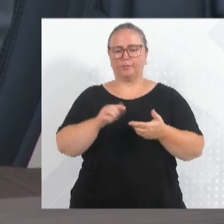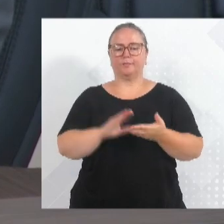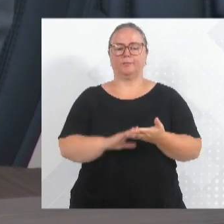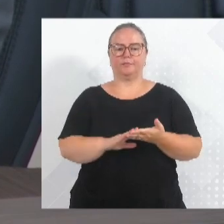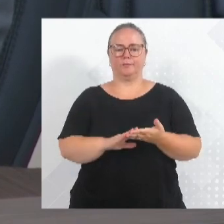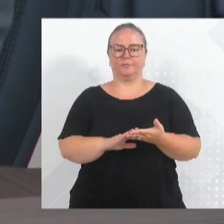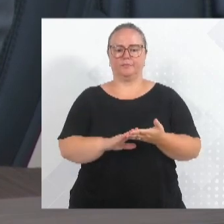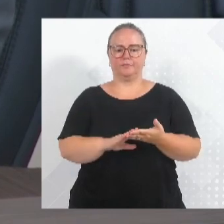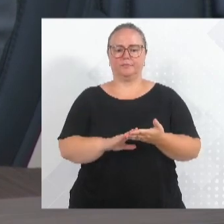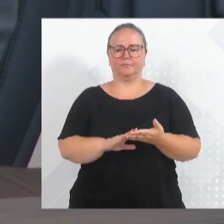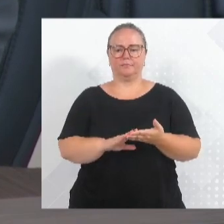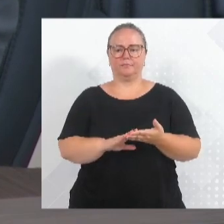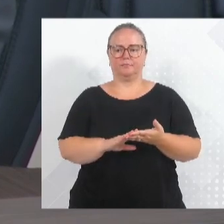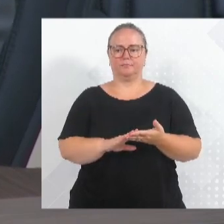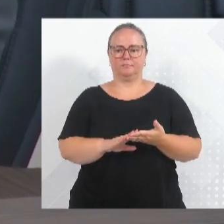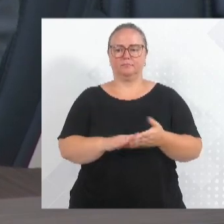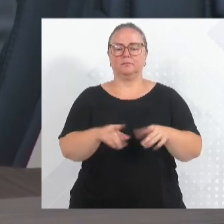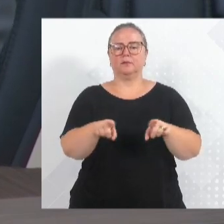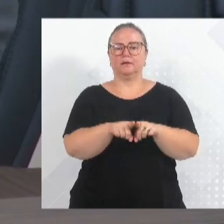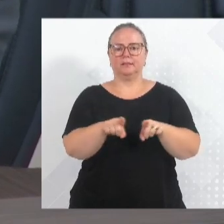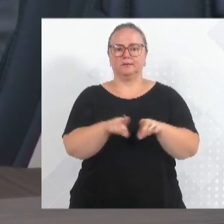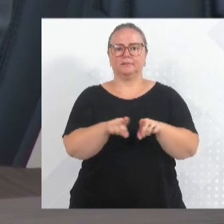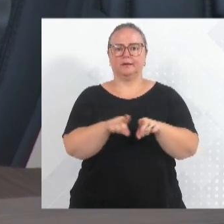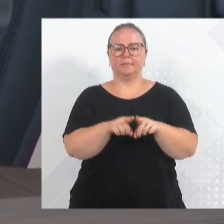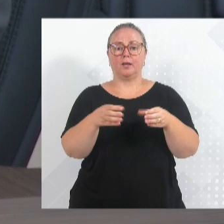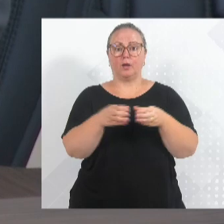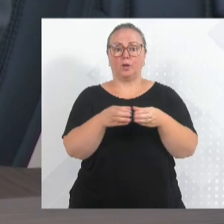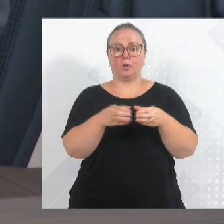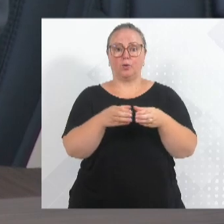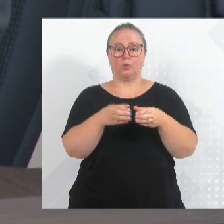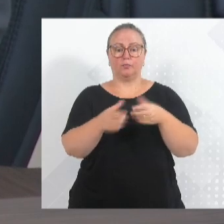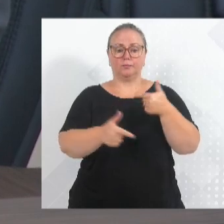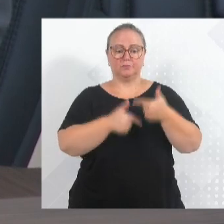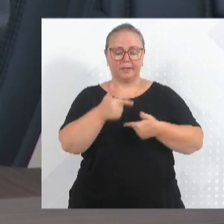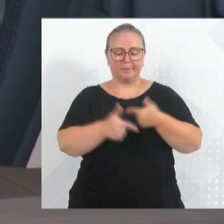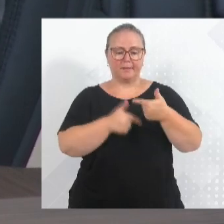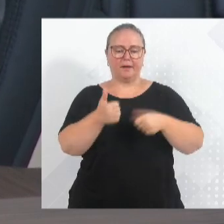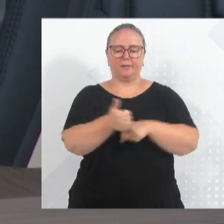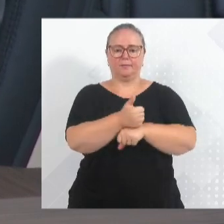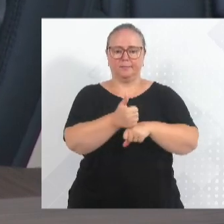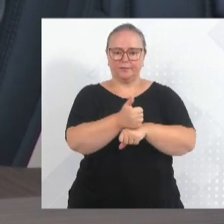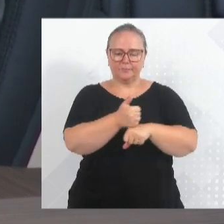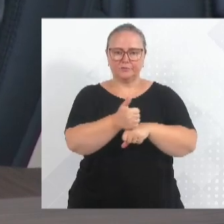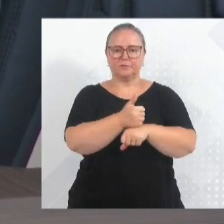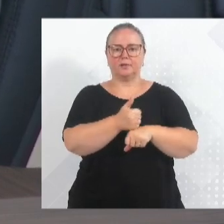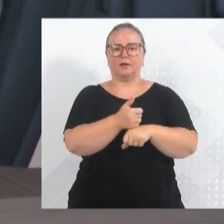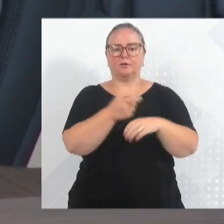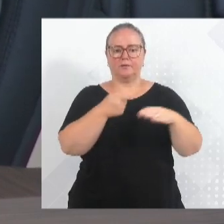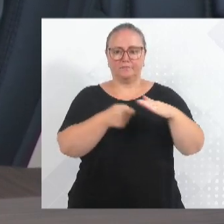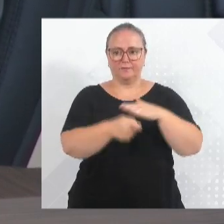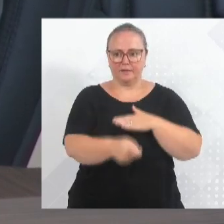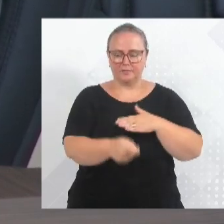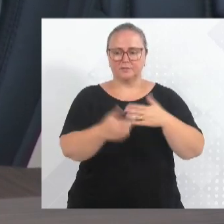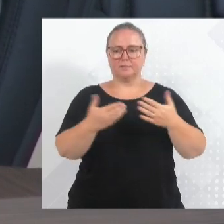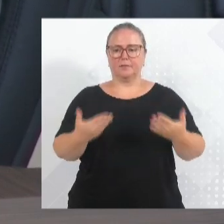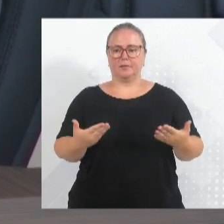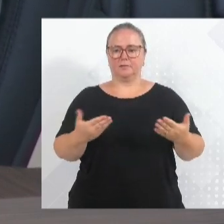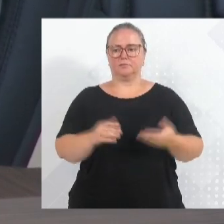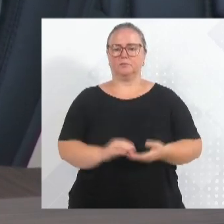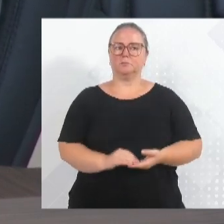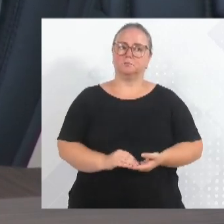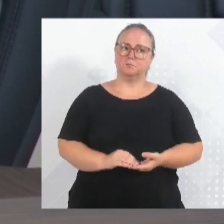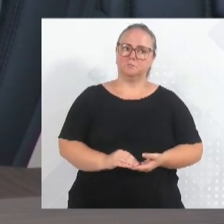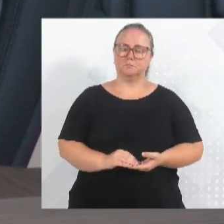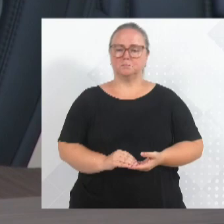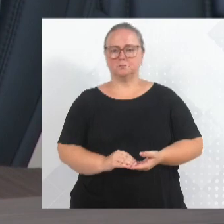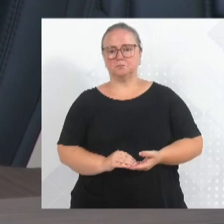com o que se tem de corpo técnico e equipamento e recurso para investir, não se entende